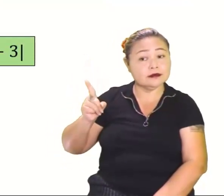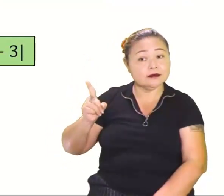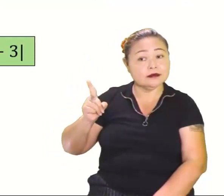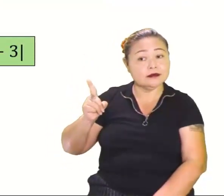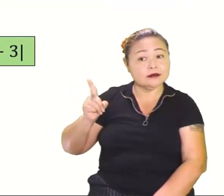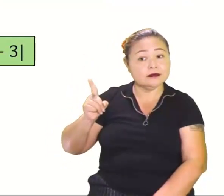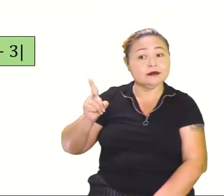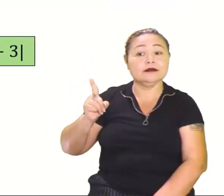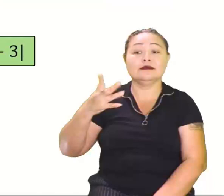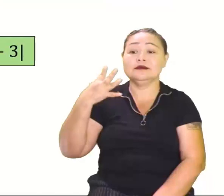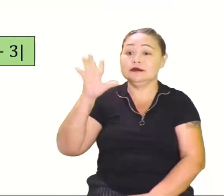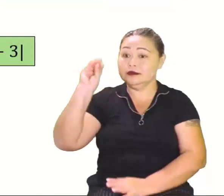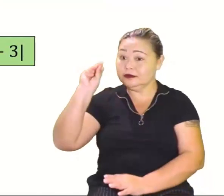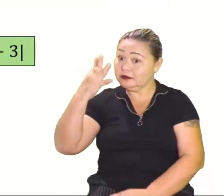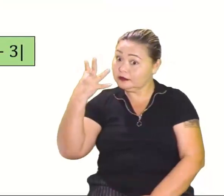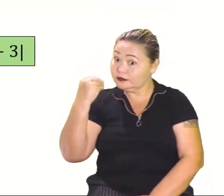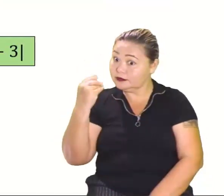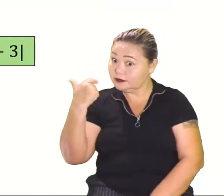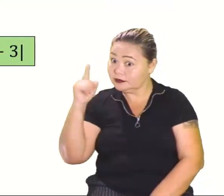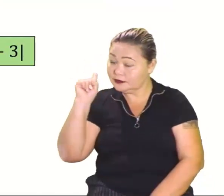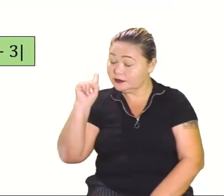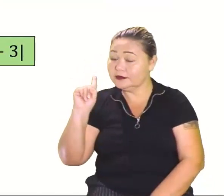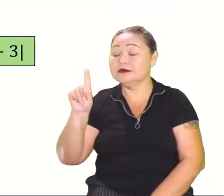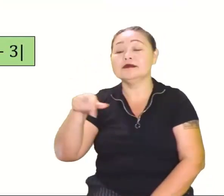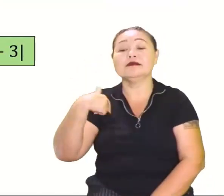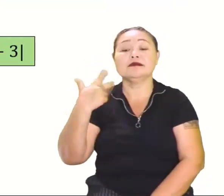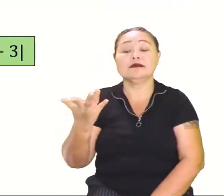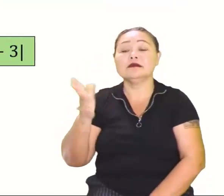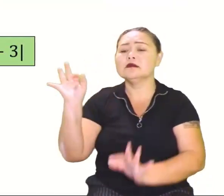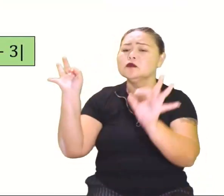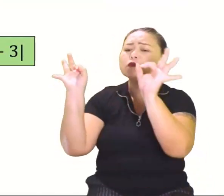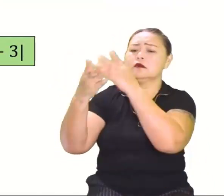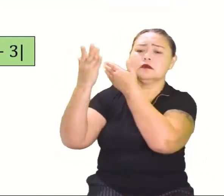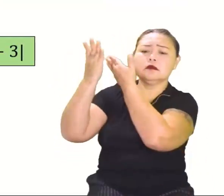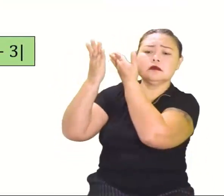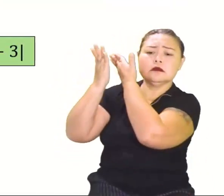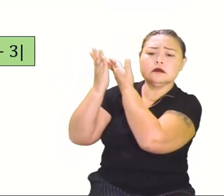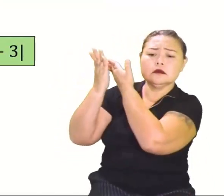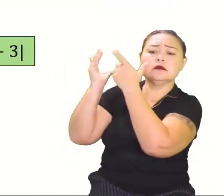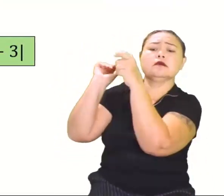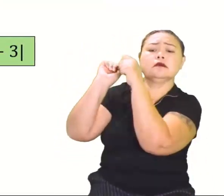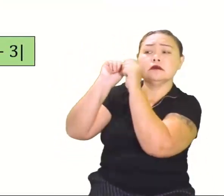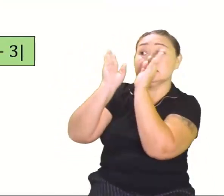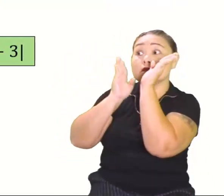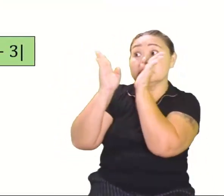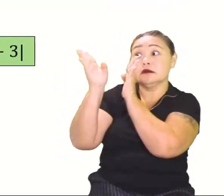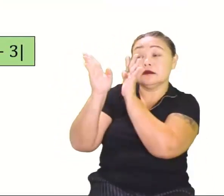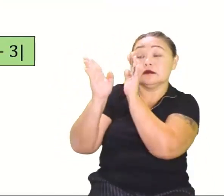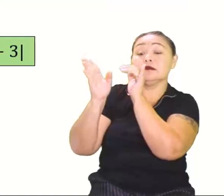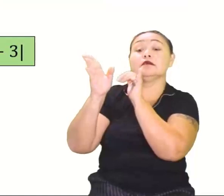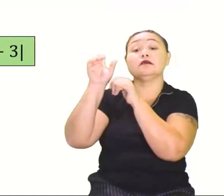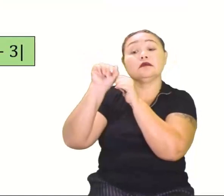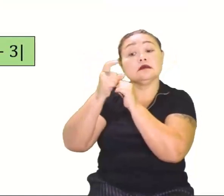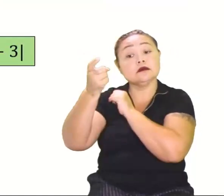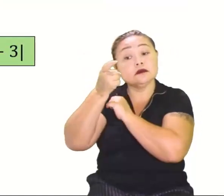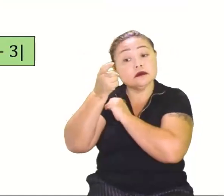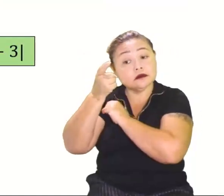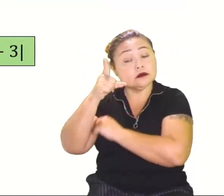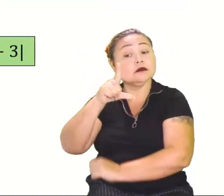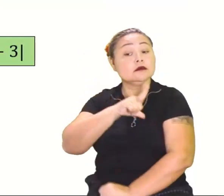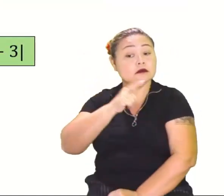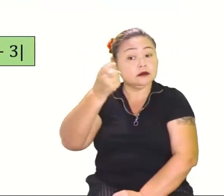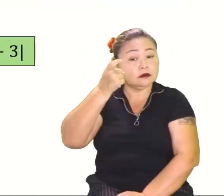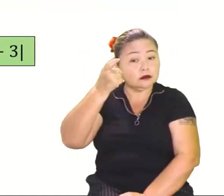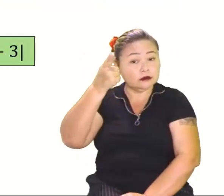Vou pagar aqui, fica bonitinho. Né? Olha lá, pronto, agora fizemos os nossos parzinhos, né? Temos os valores